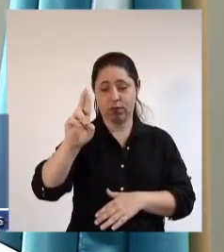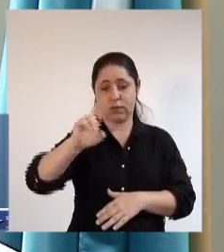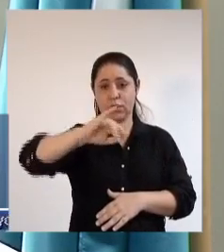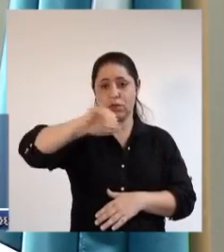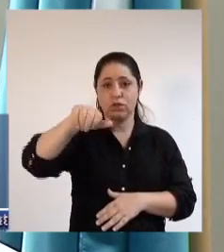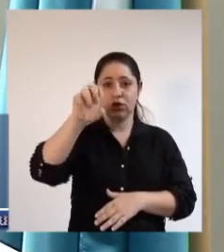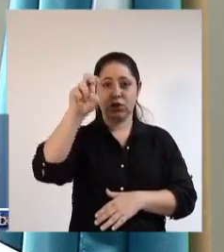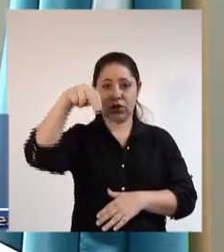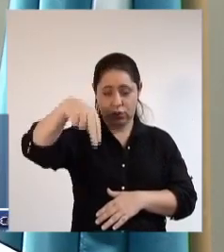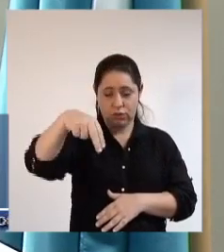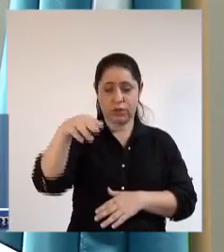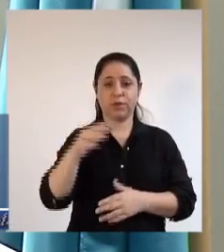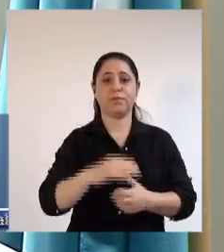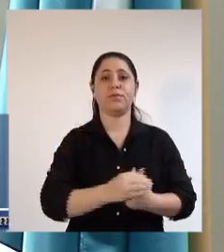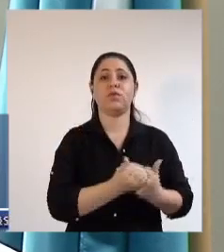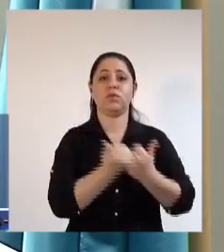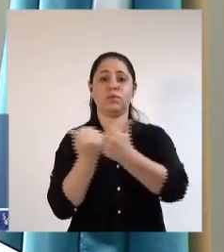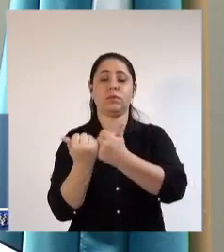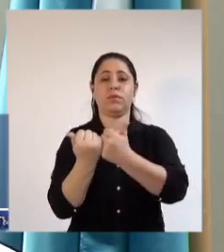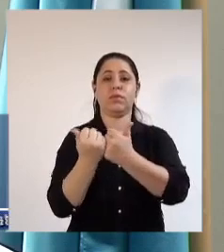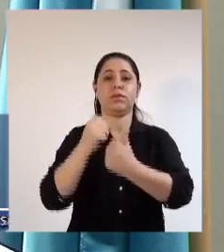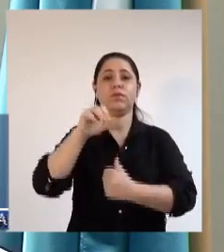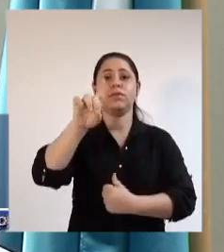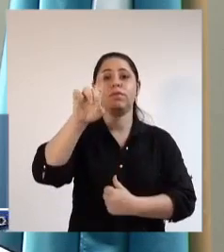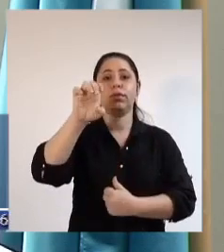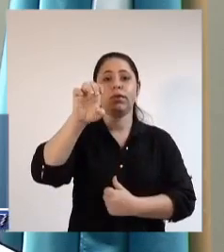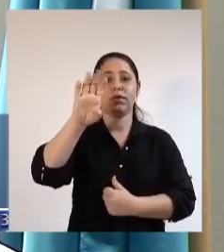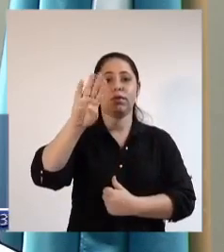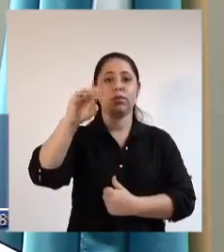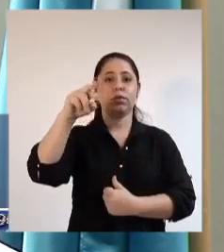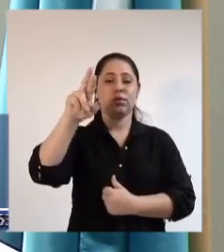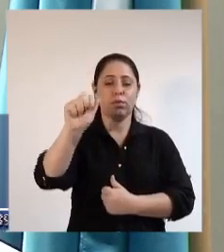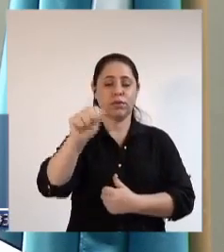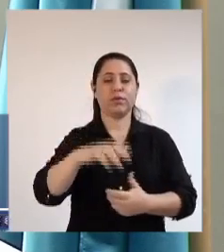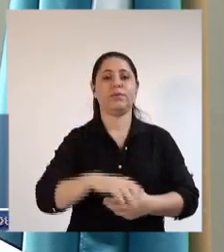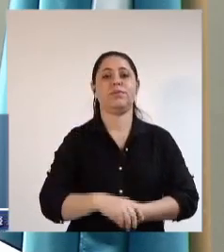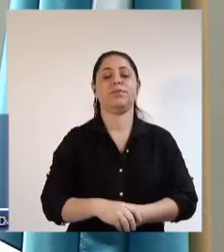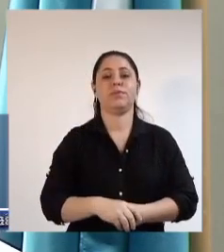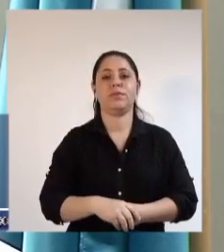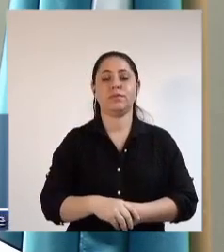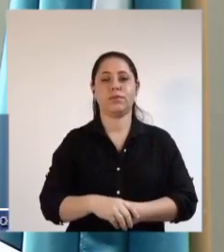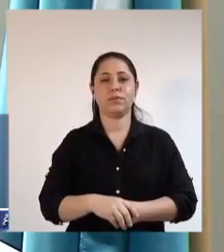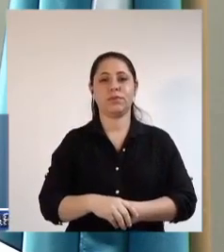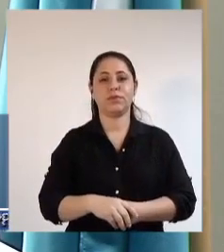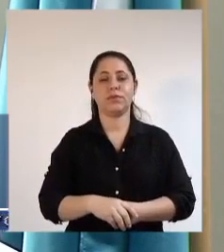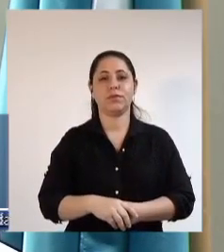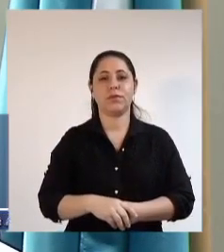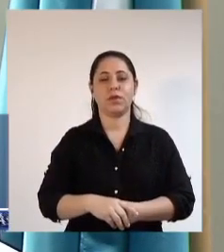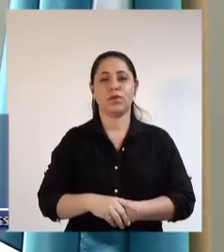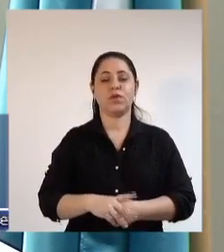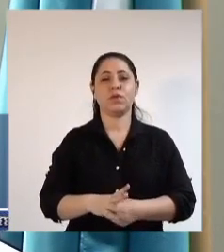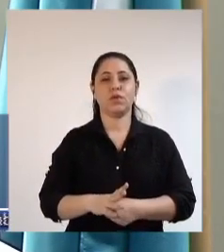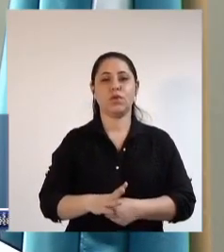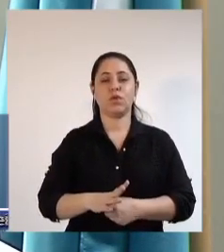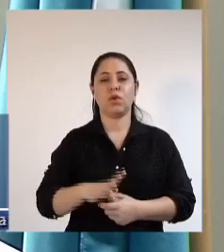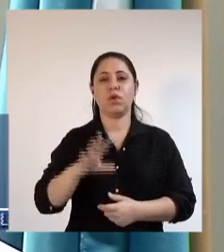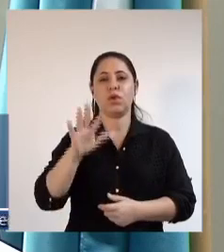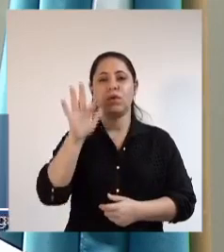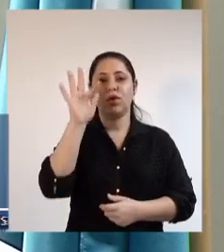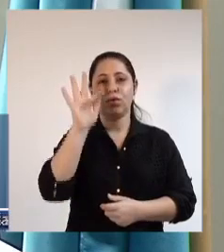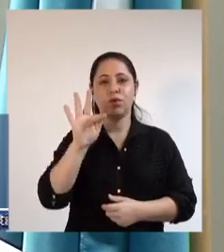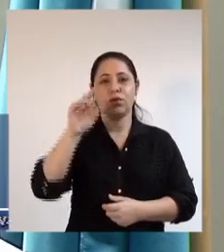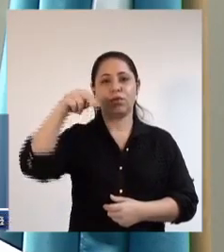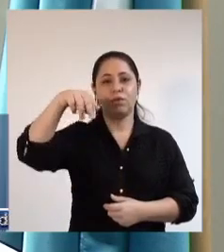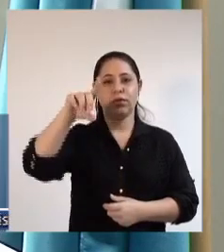suplente débora bourdin fundação universidade federal da grande